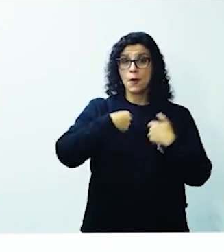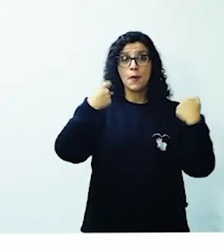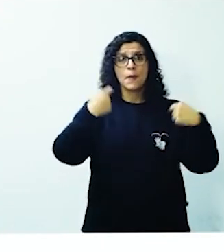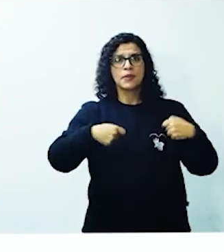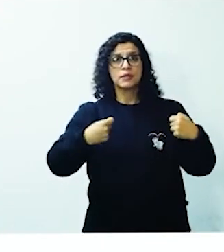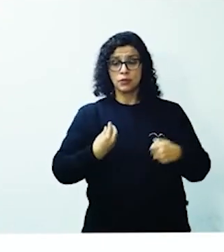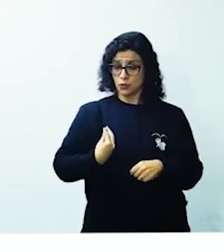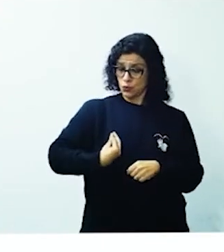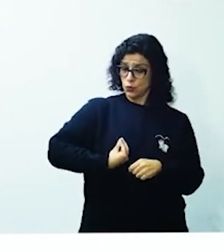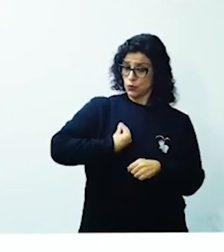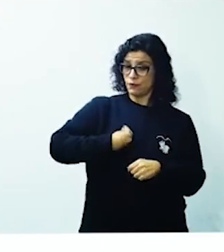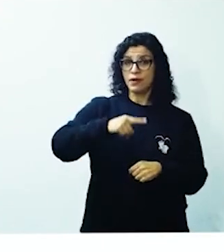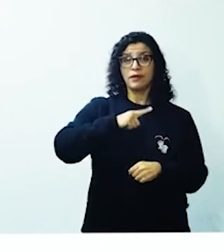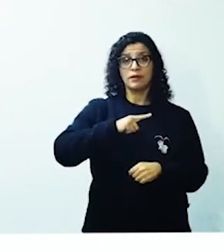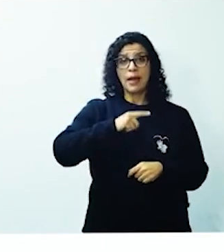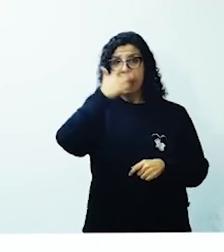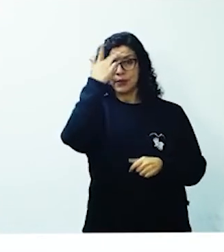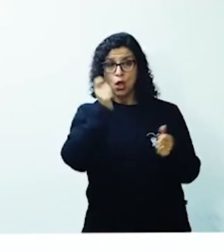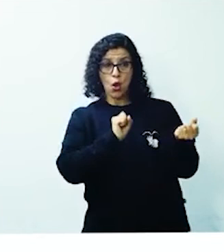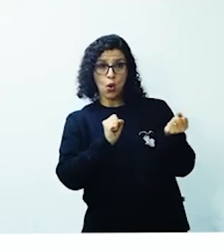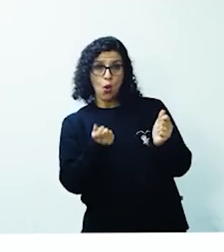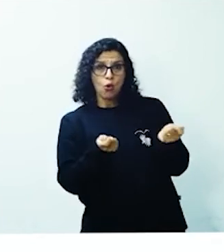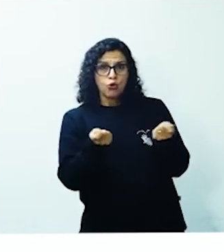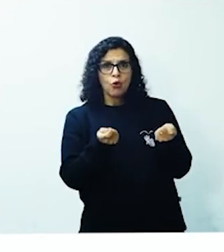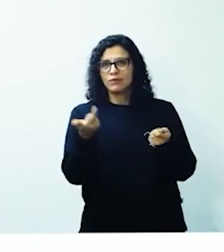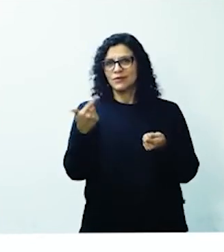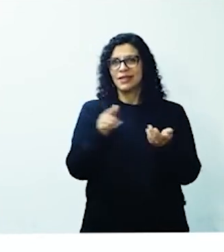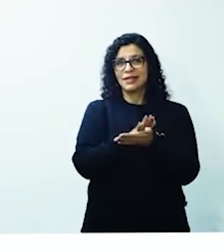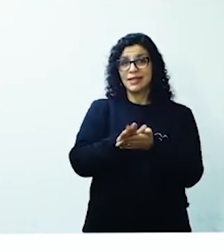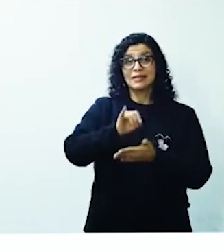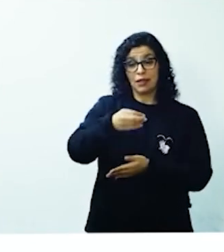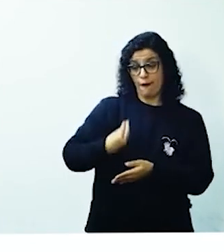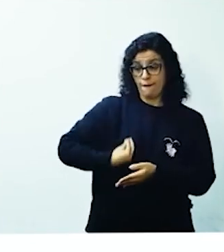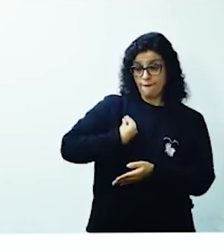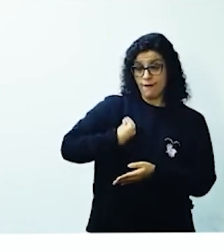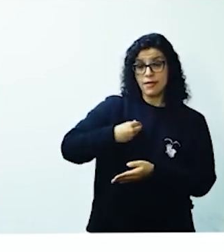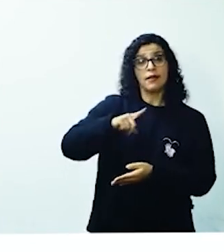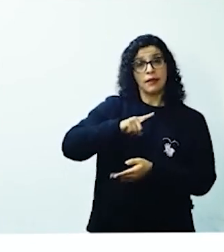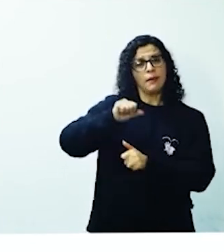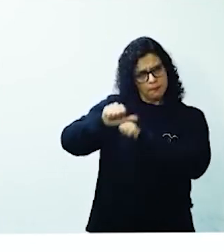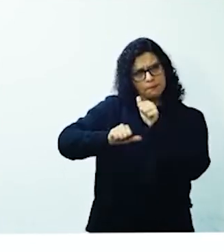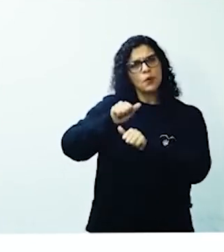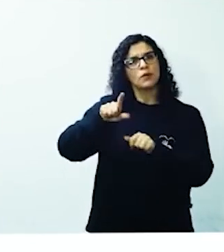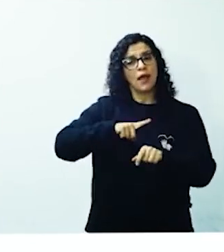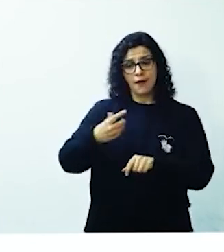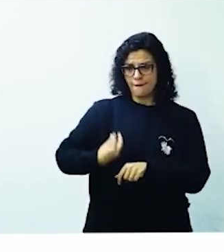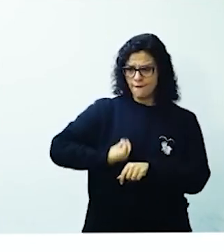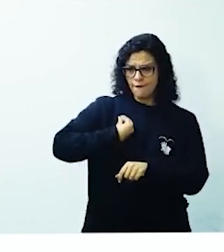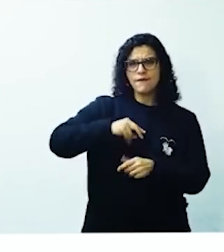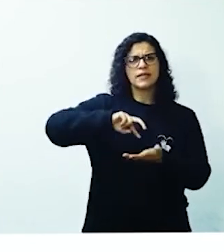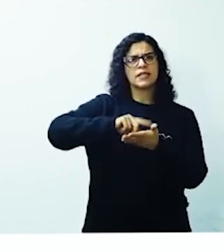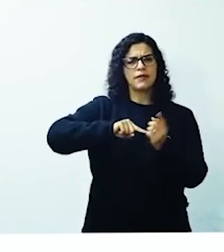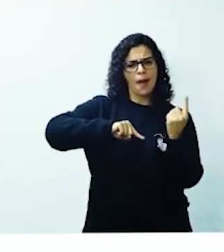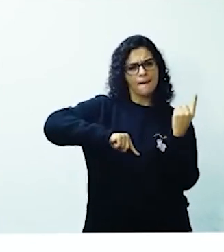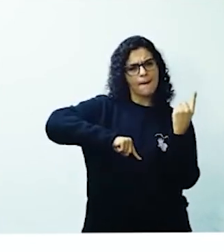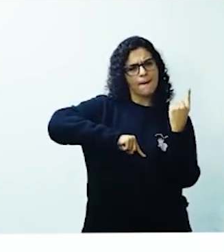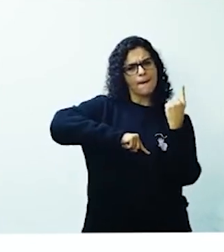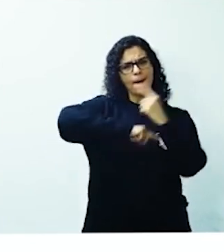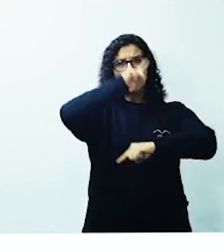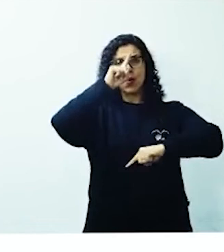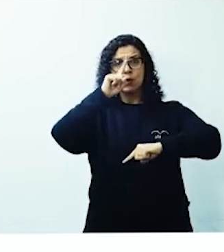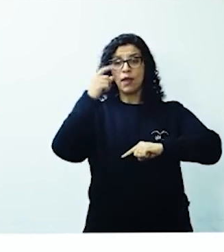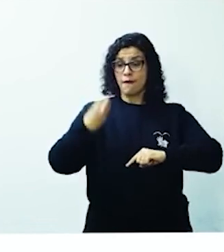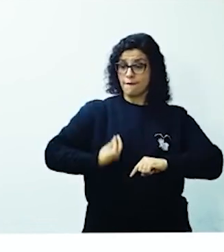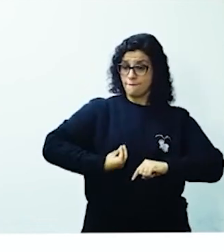basta existir. Ninguém pode controlar, pois tudo que é vivo muda. Viver é se transformar.